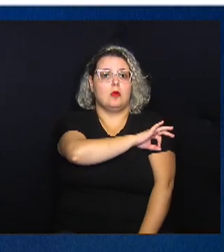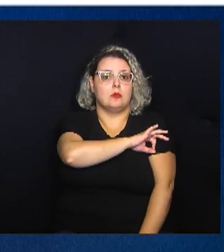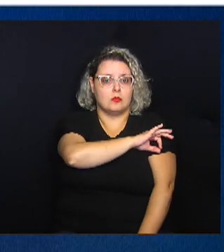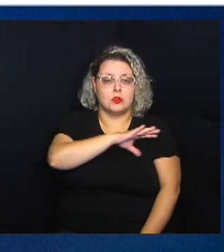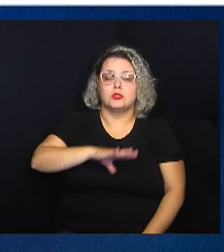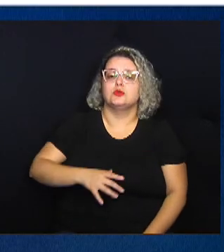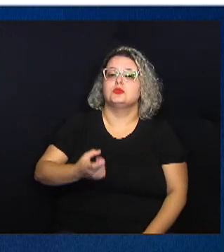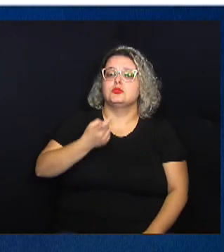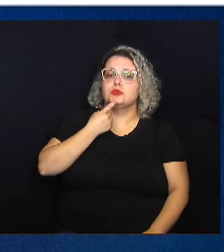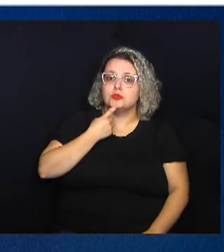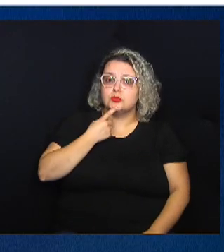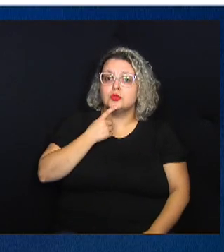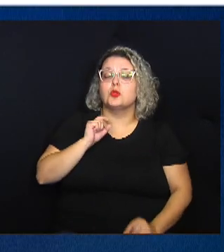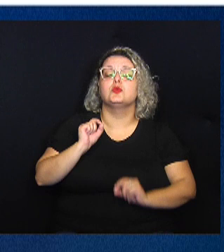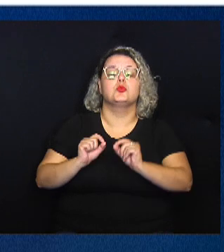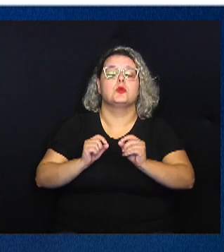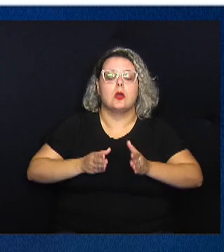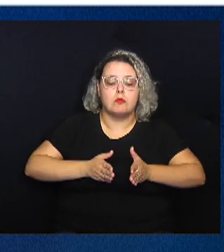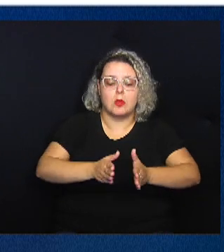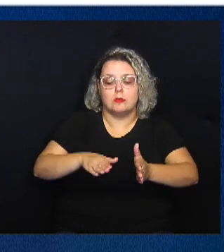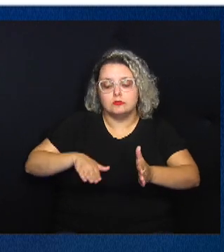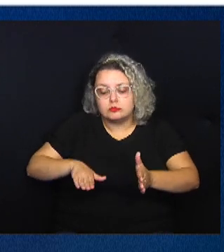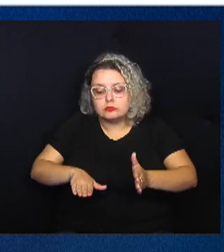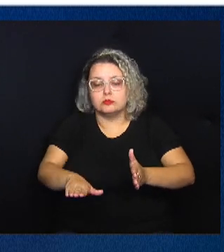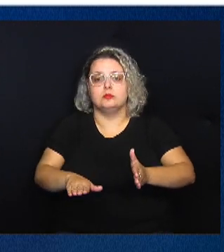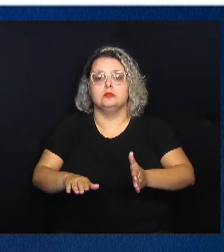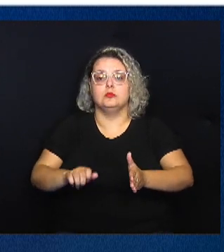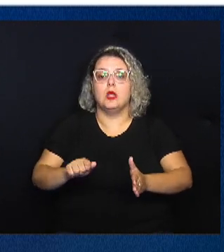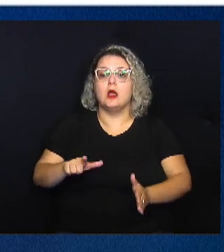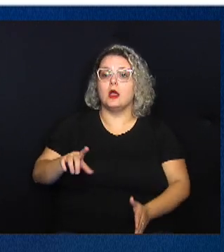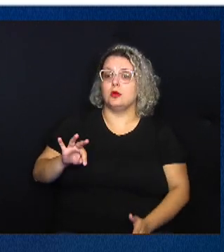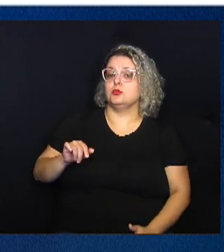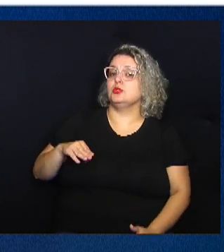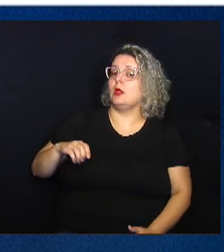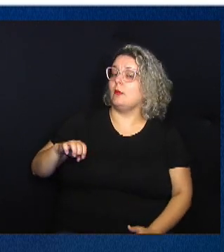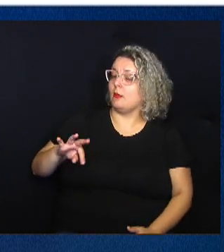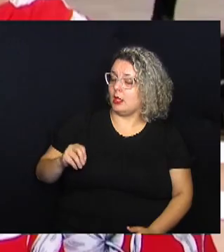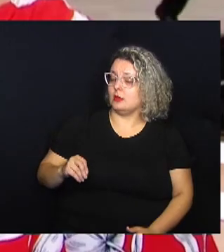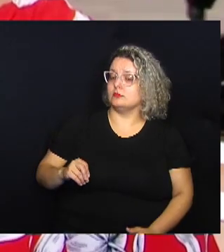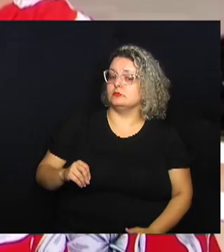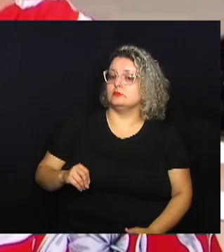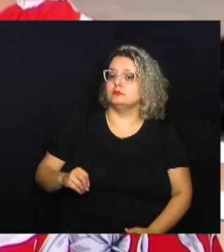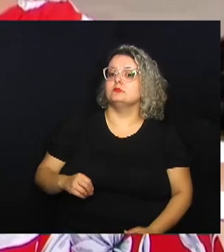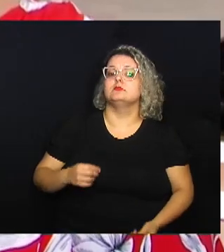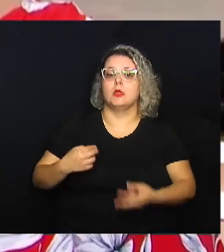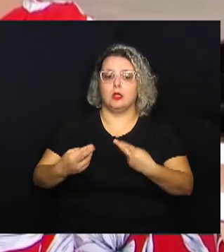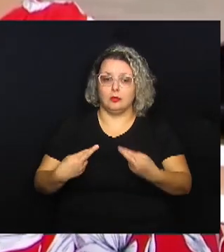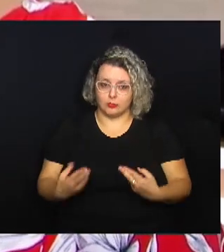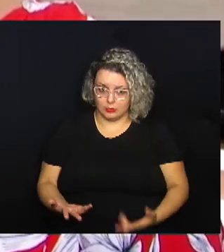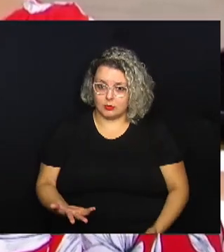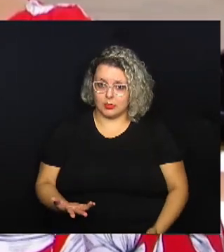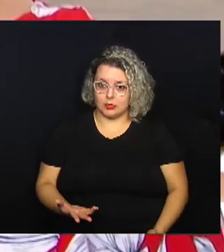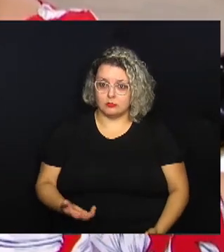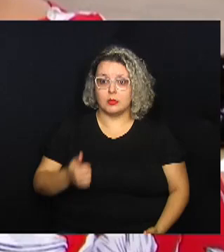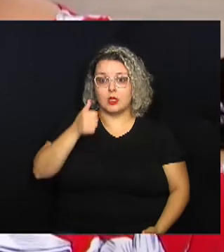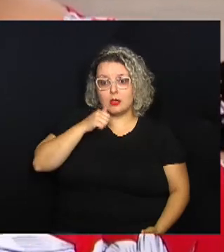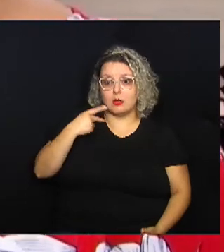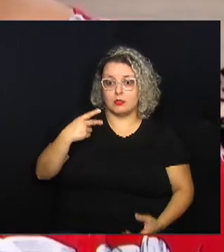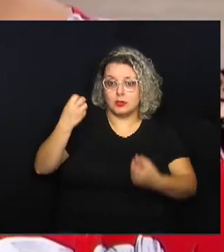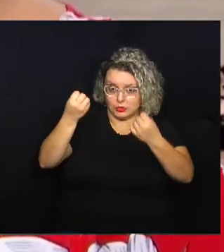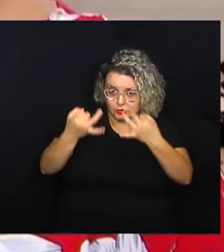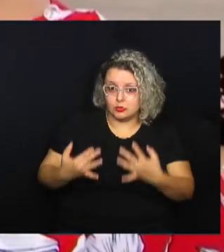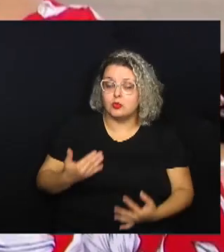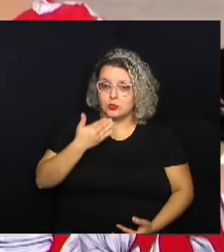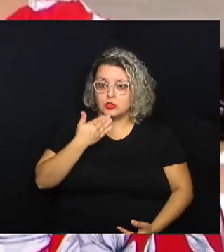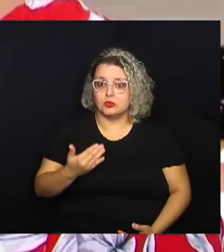a respeito da duplicação e alteamento da Rodovia Miguel Melhado Campos a parlamentar explicou o pedido o